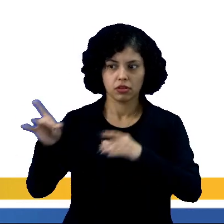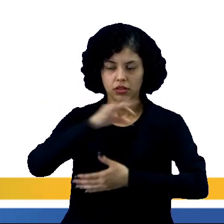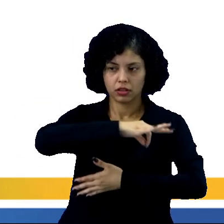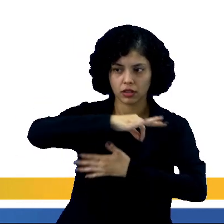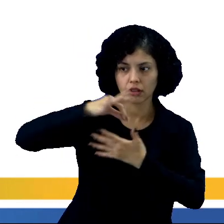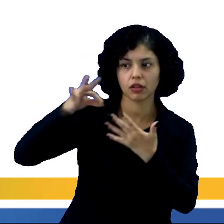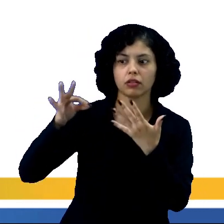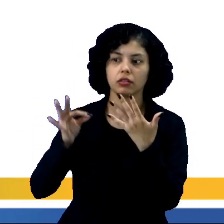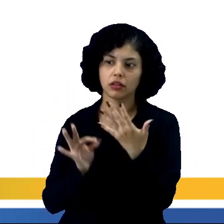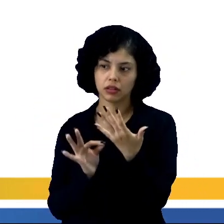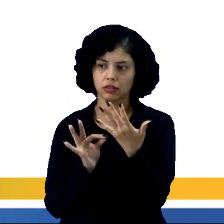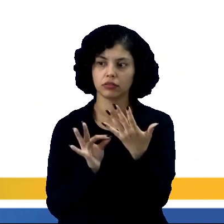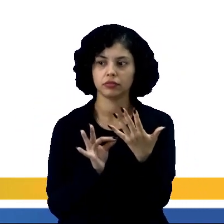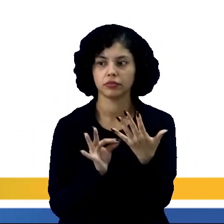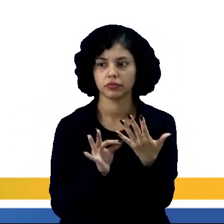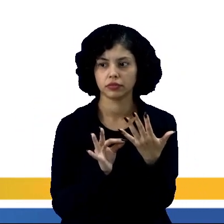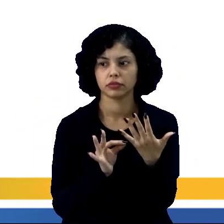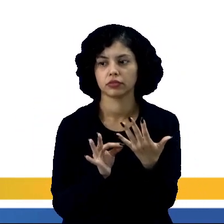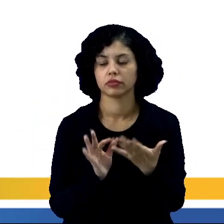heterocaracterização, isso mesmo.